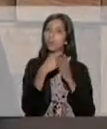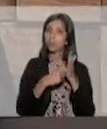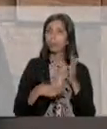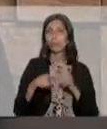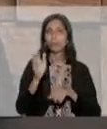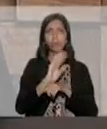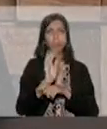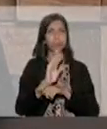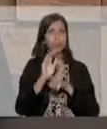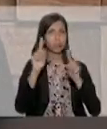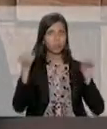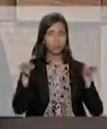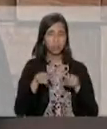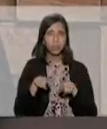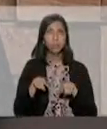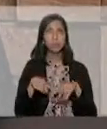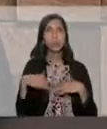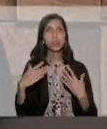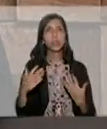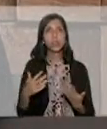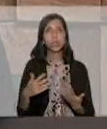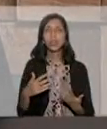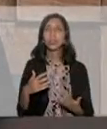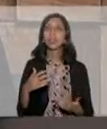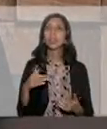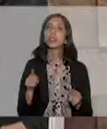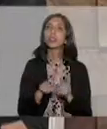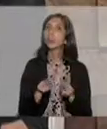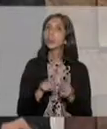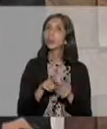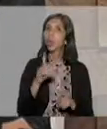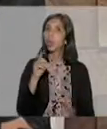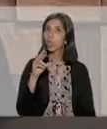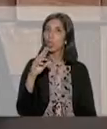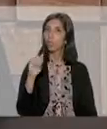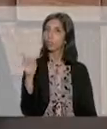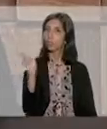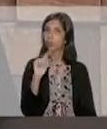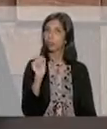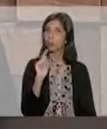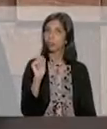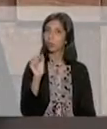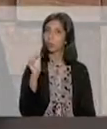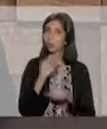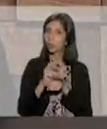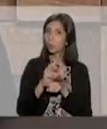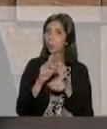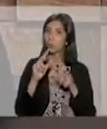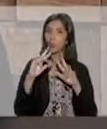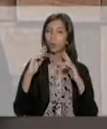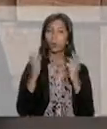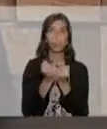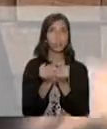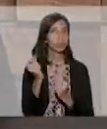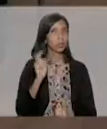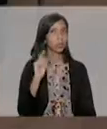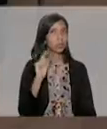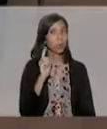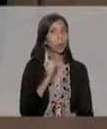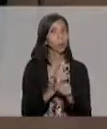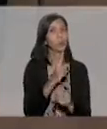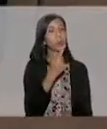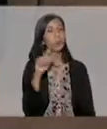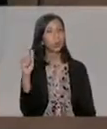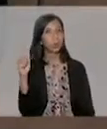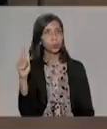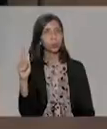de cinema e tal. A Duca estava nessa? Não, a Duca, ela não entrou para a oficina. Vocês se encontraram em